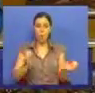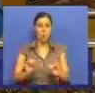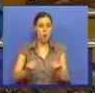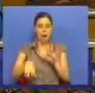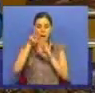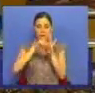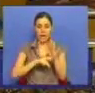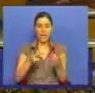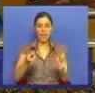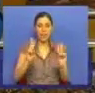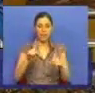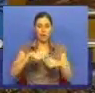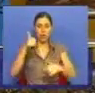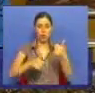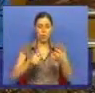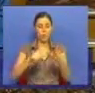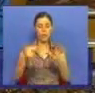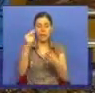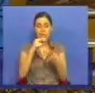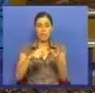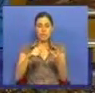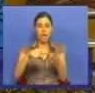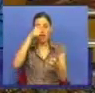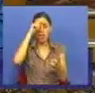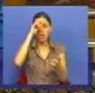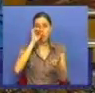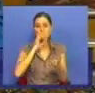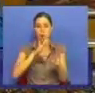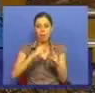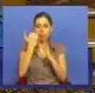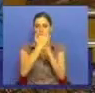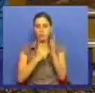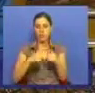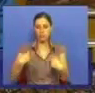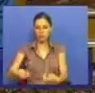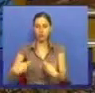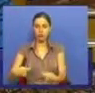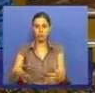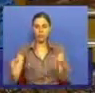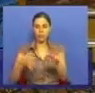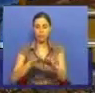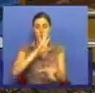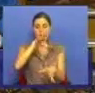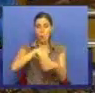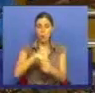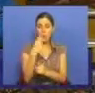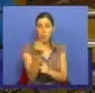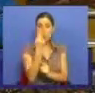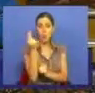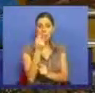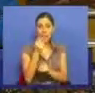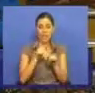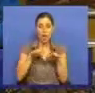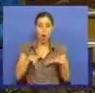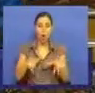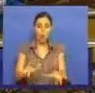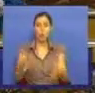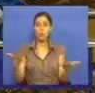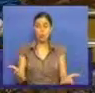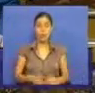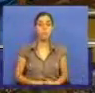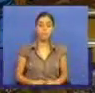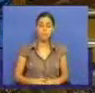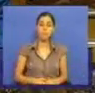as regras da livre concorrência, terceiro, o contrato não respeita o caderno de encargos, nomeadamente não inclui uma unidade de oncologia. Isto